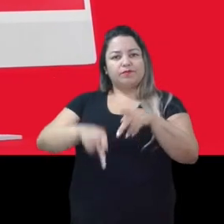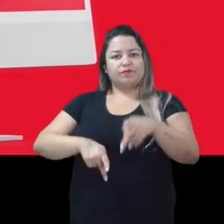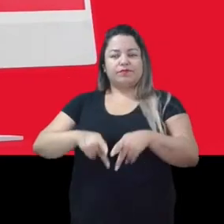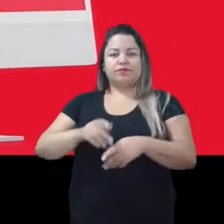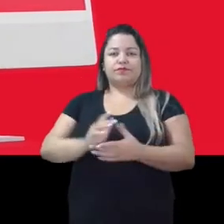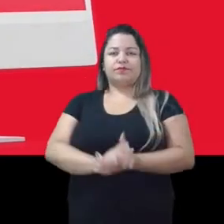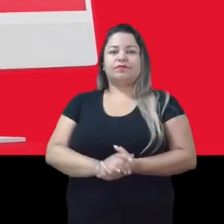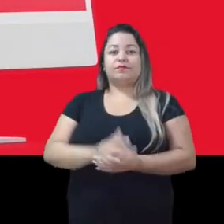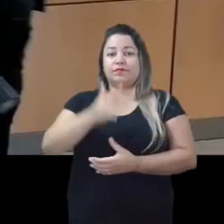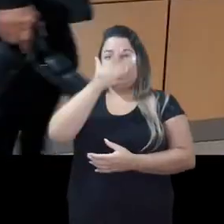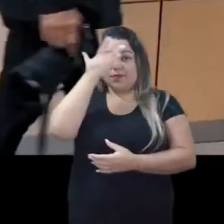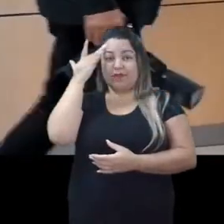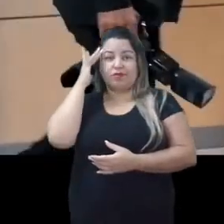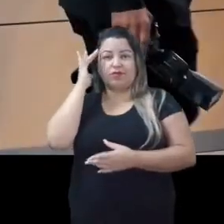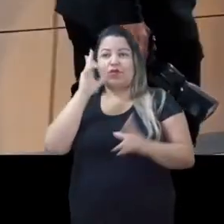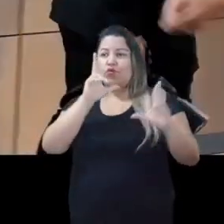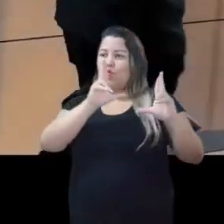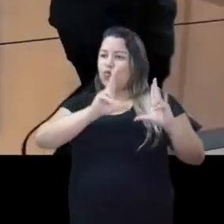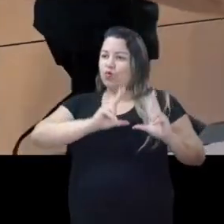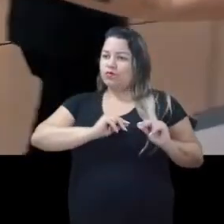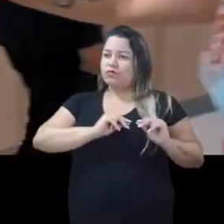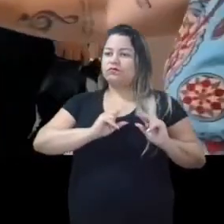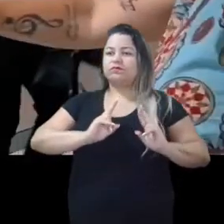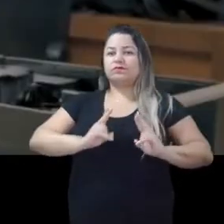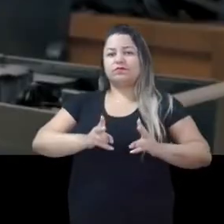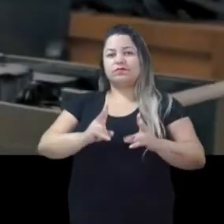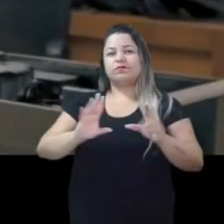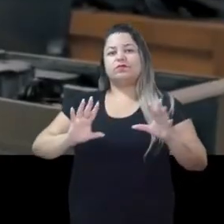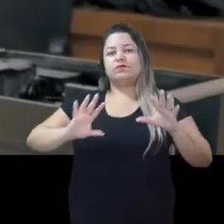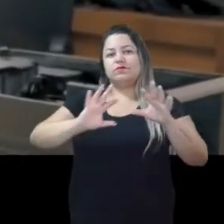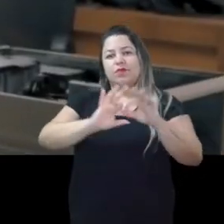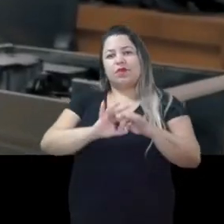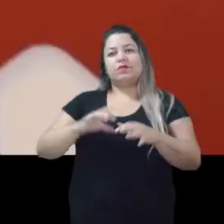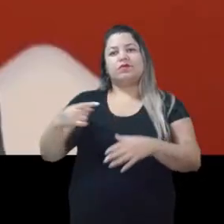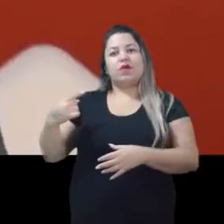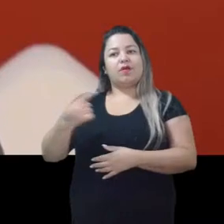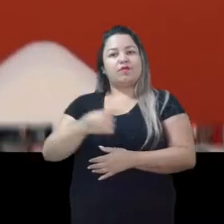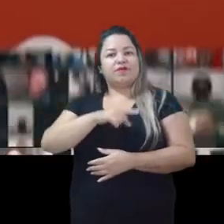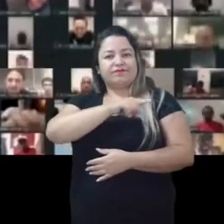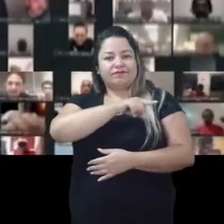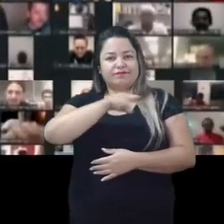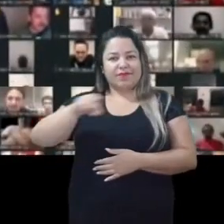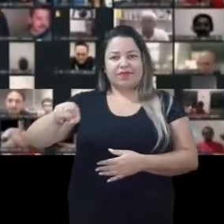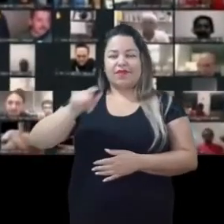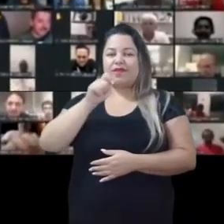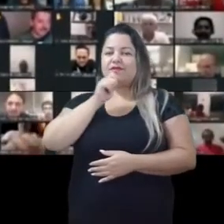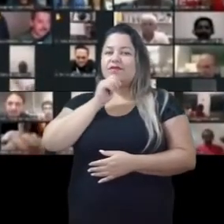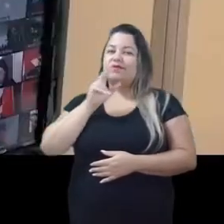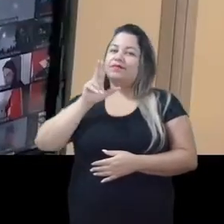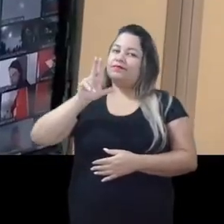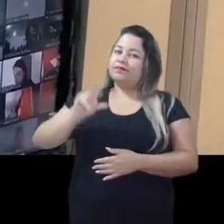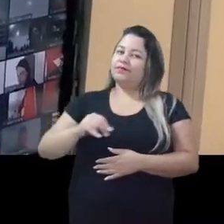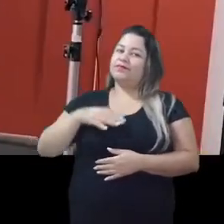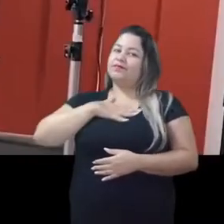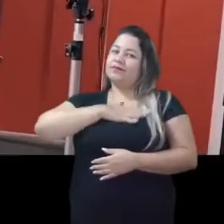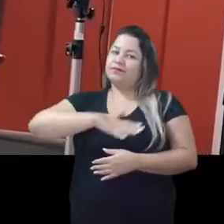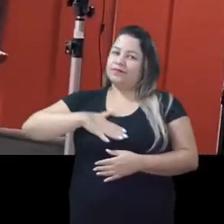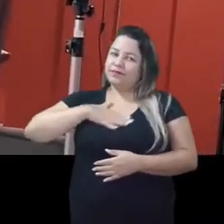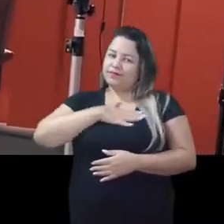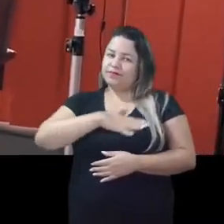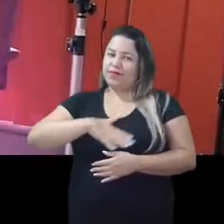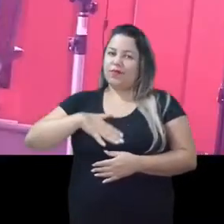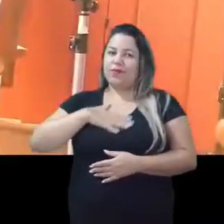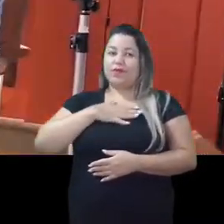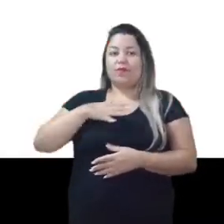é de casa, siga em sintonia com a gente. E para você, que ainda não é, muito prazer. Fazemos parte